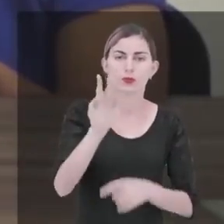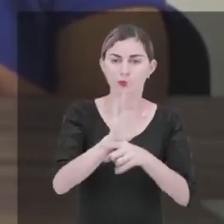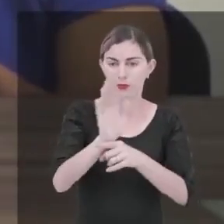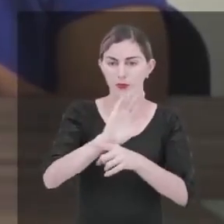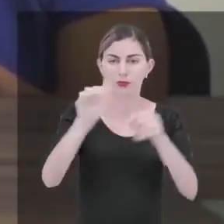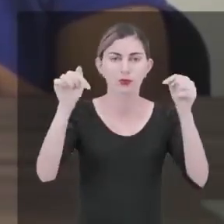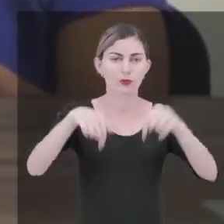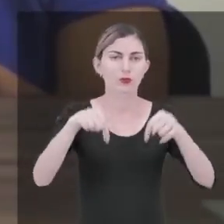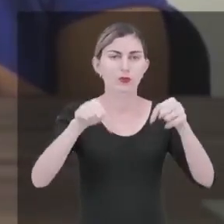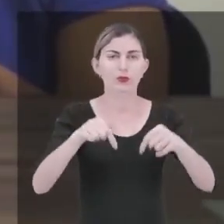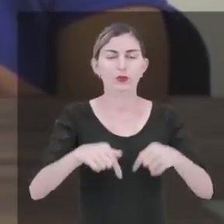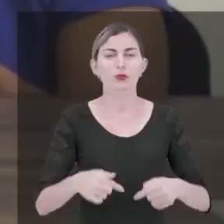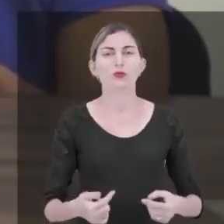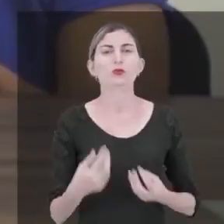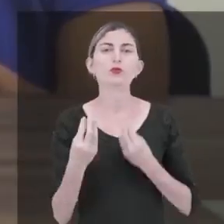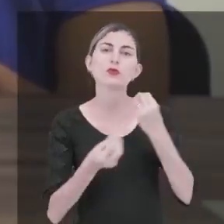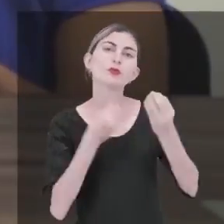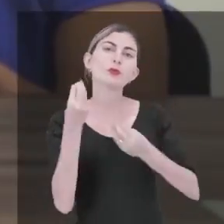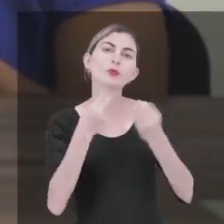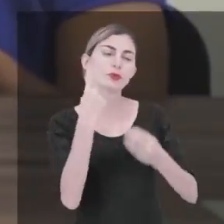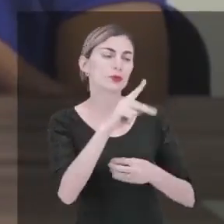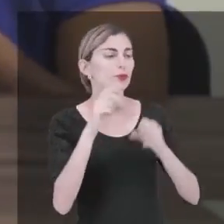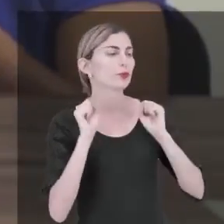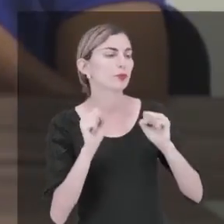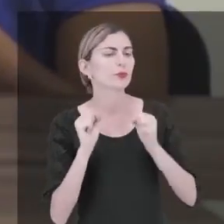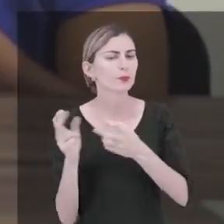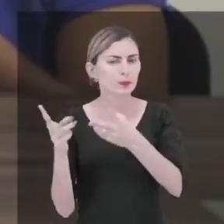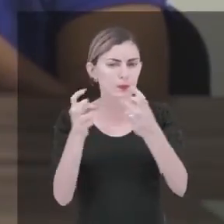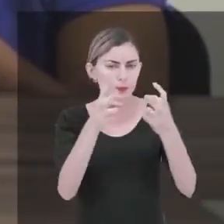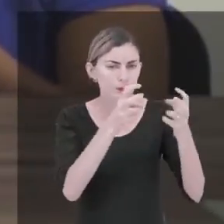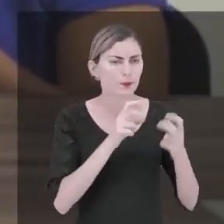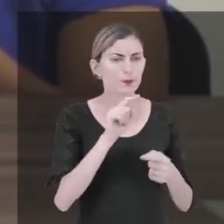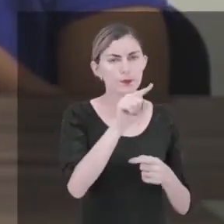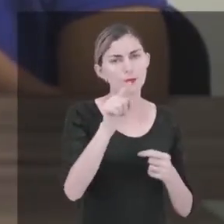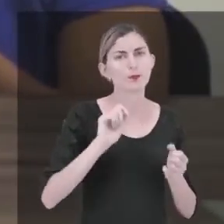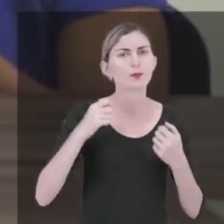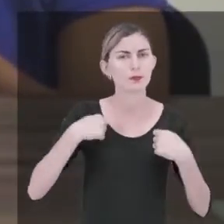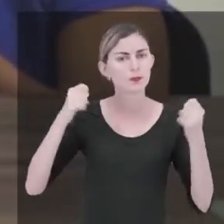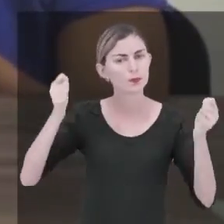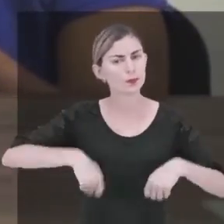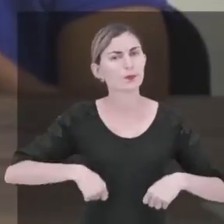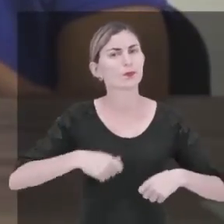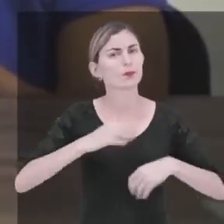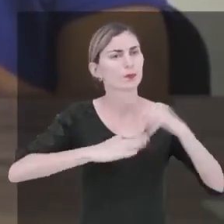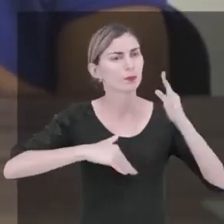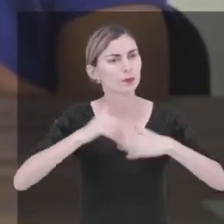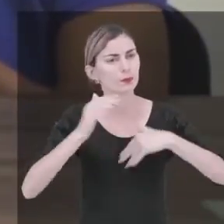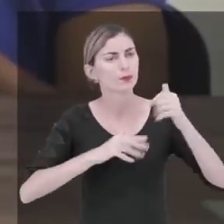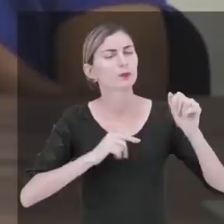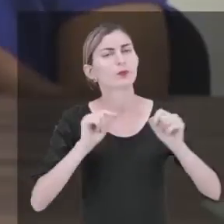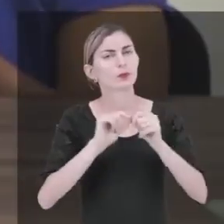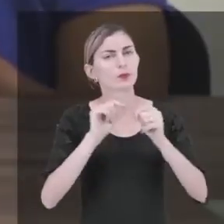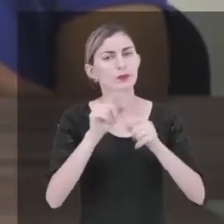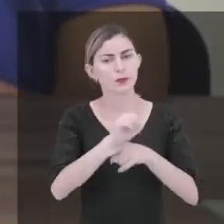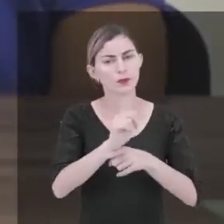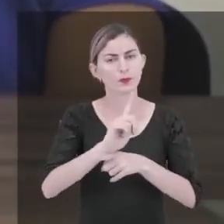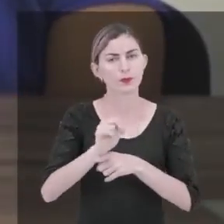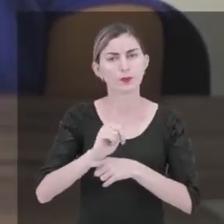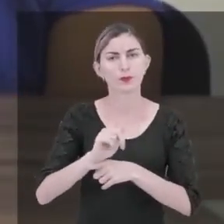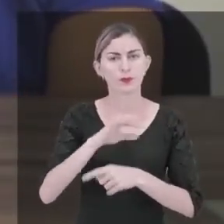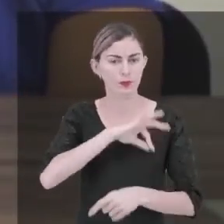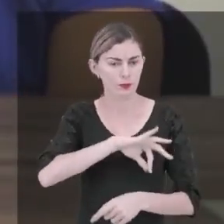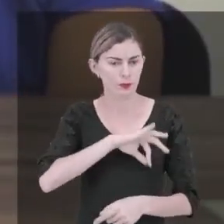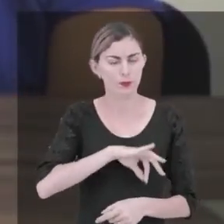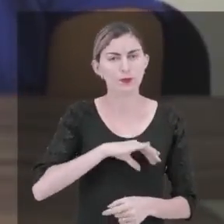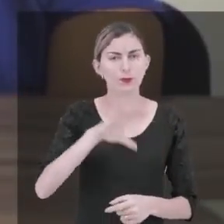essa nossa videoaula hoje, como que ela pode perceber se ela realmente tem talento para fazer uma